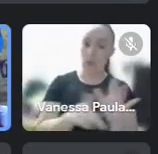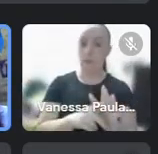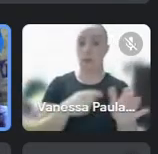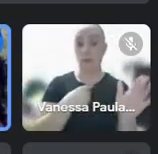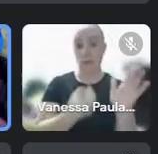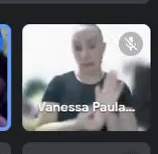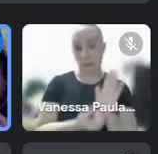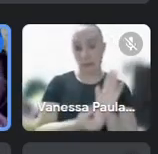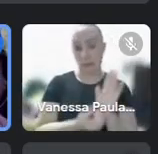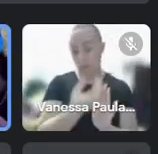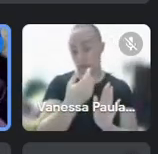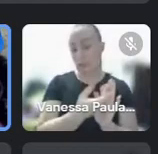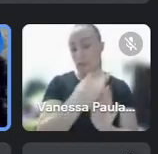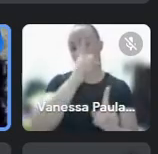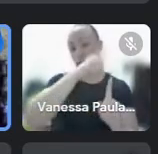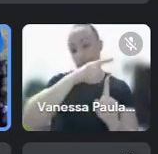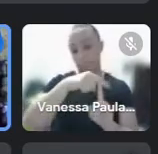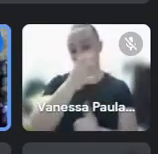das espécies, né?